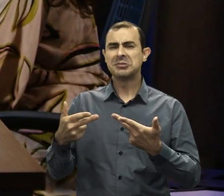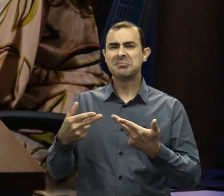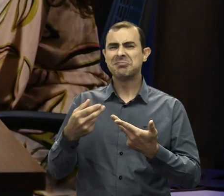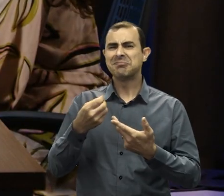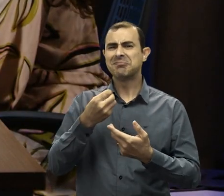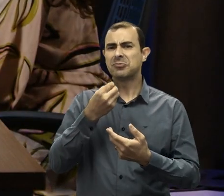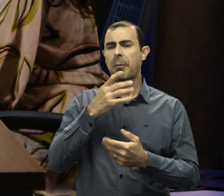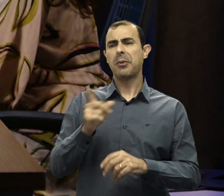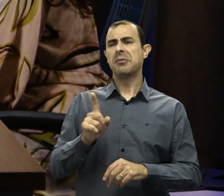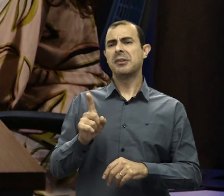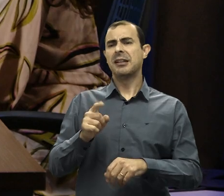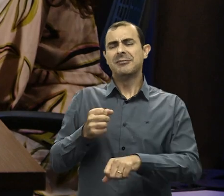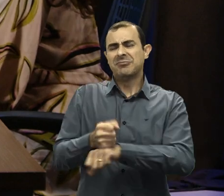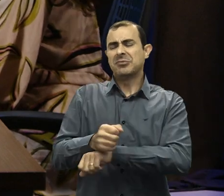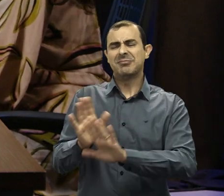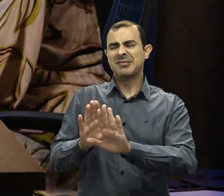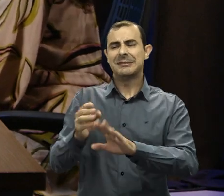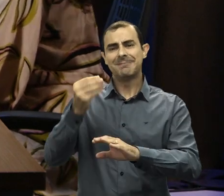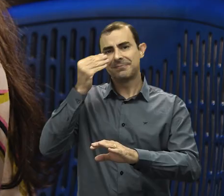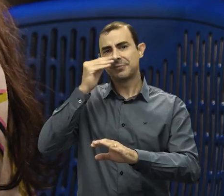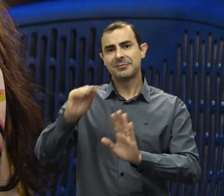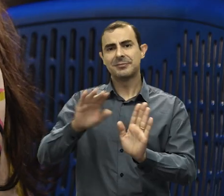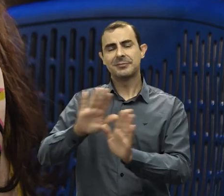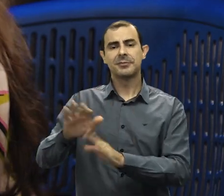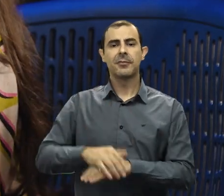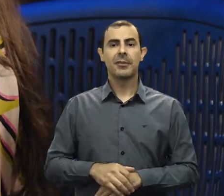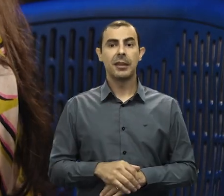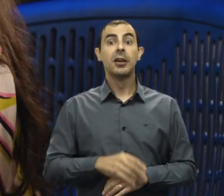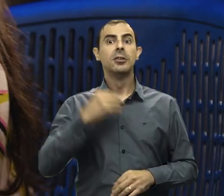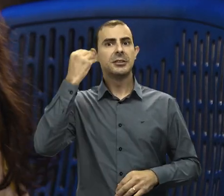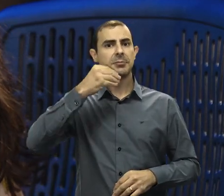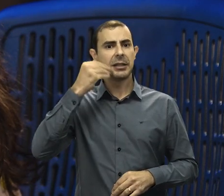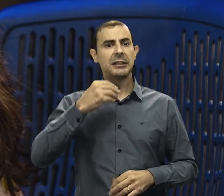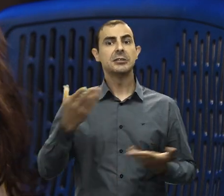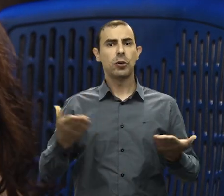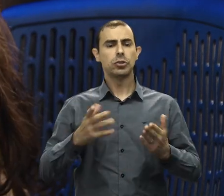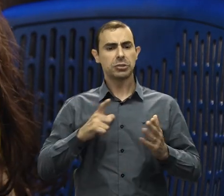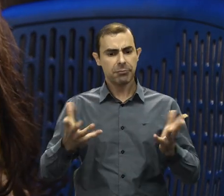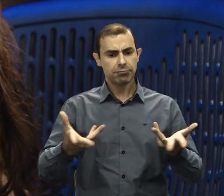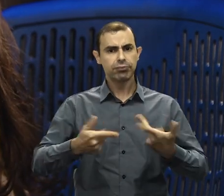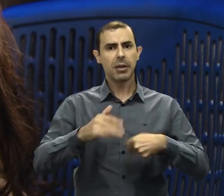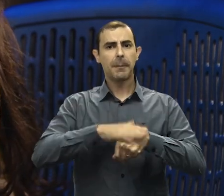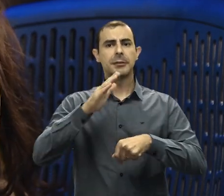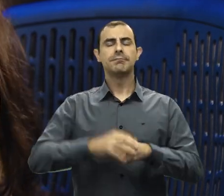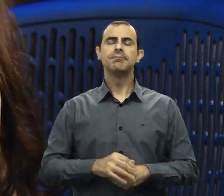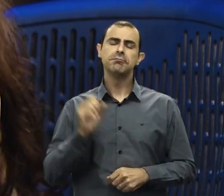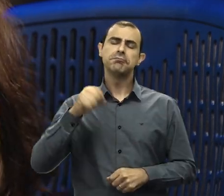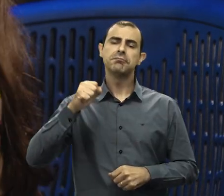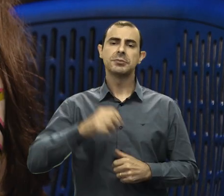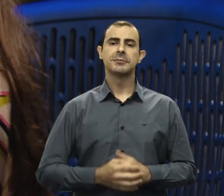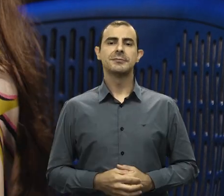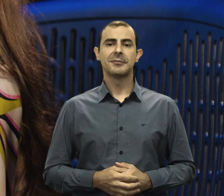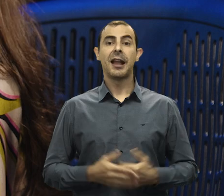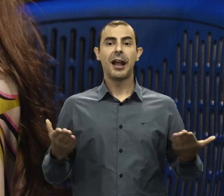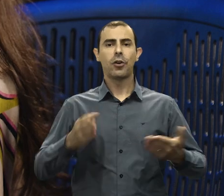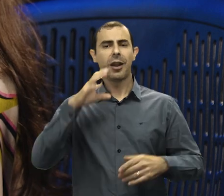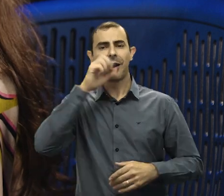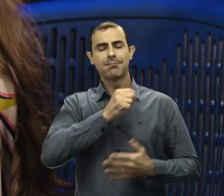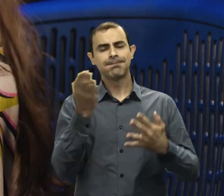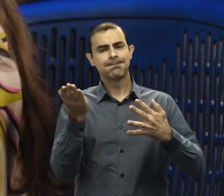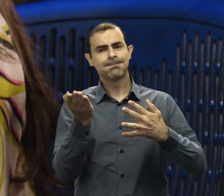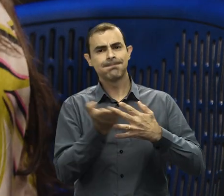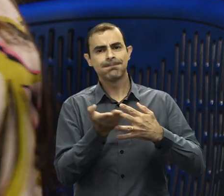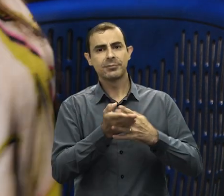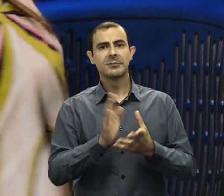eu procuro não me envolver. Então, a experiência trouxe mais efetividade para dentro do seu mandato. Eu acredito que sim. Tá certo. Agora nós vamos para um